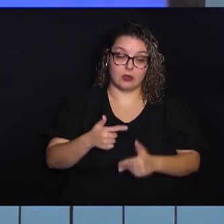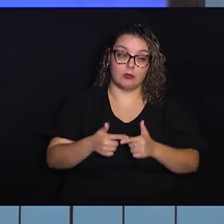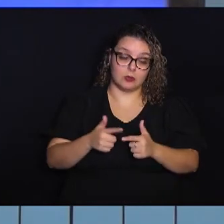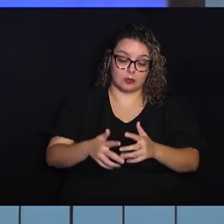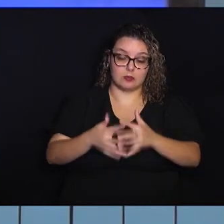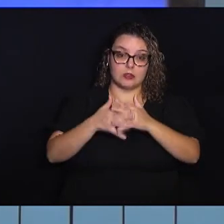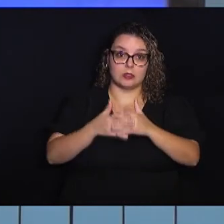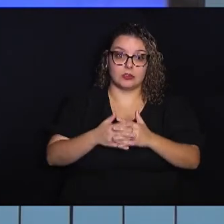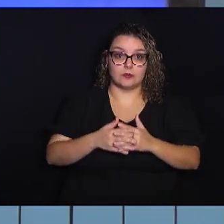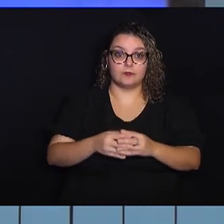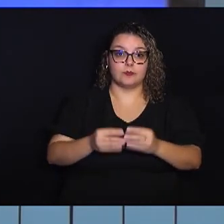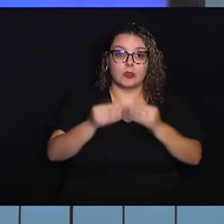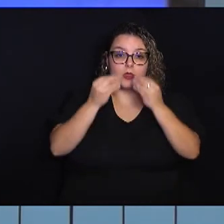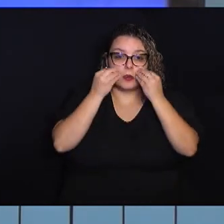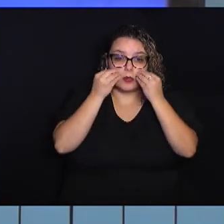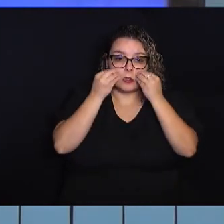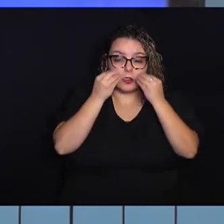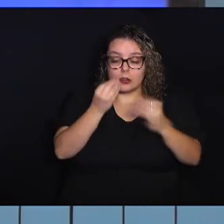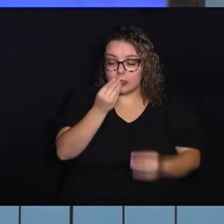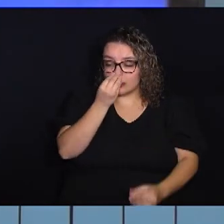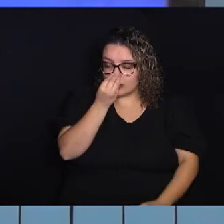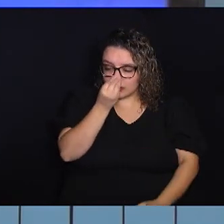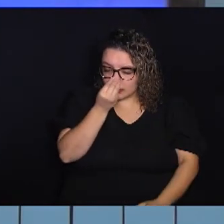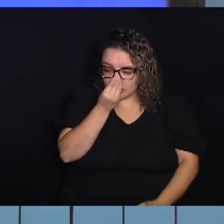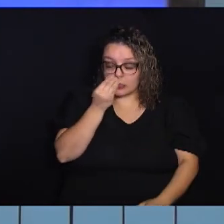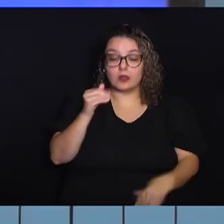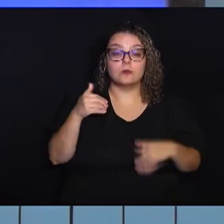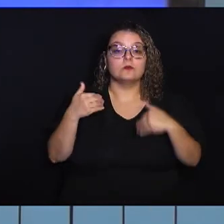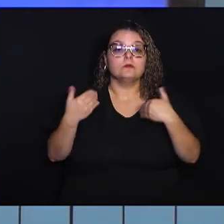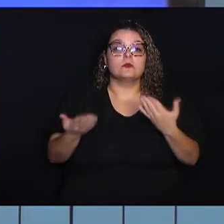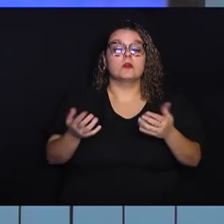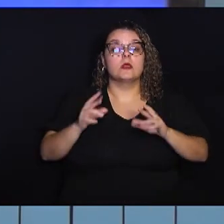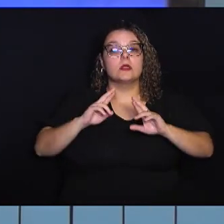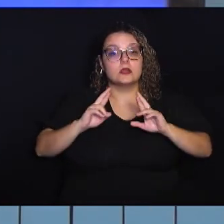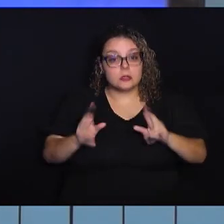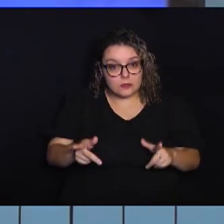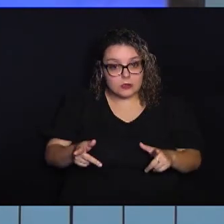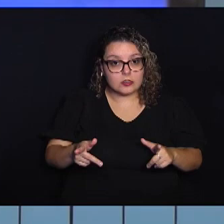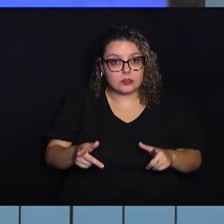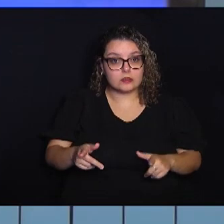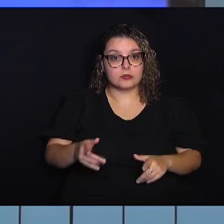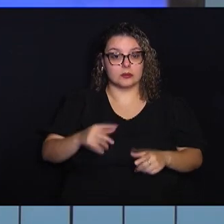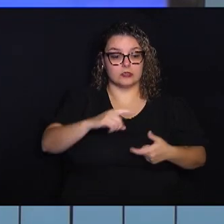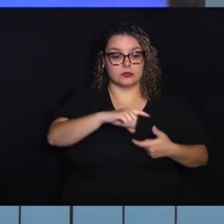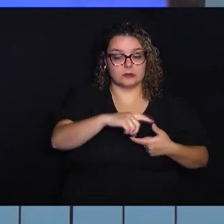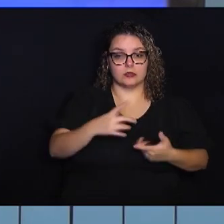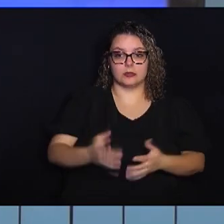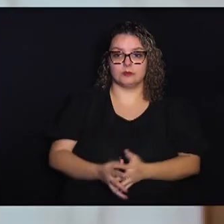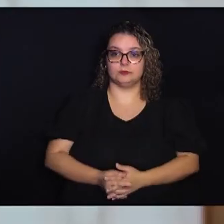confusão. Rinite e sinusite, né? Quais são as principais diferenças desses quadros?